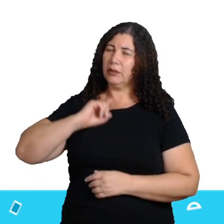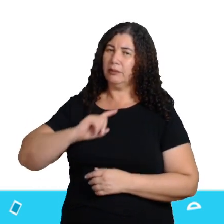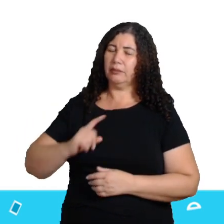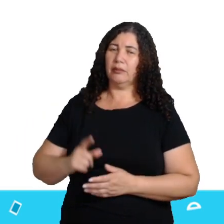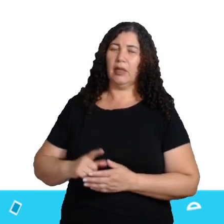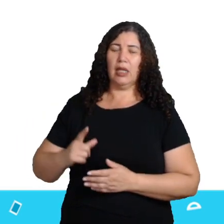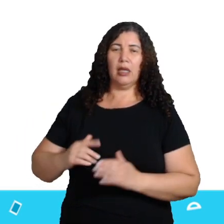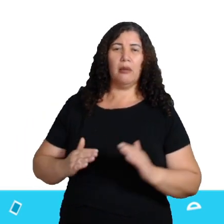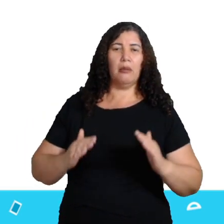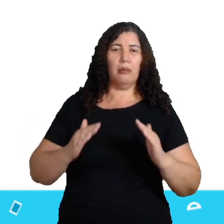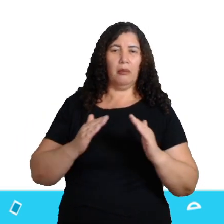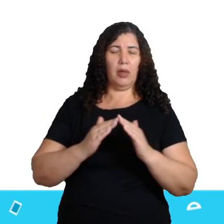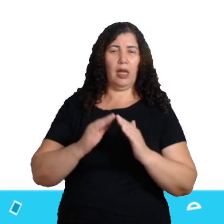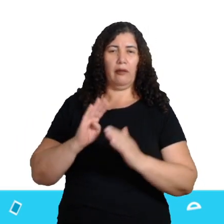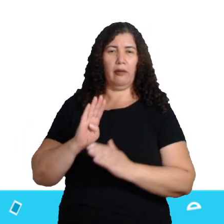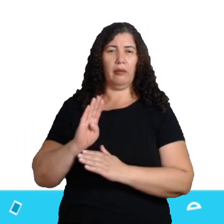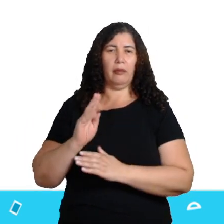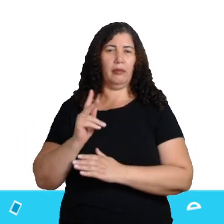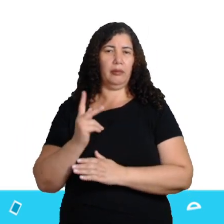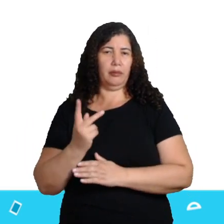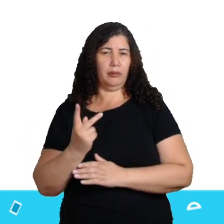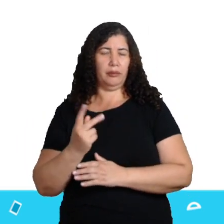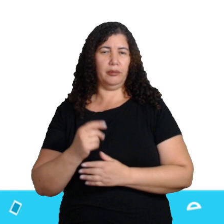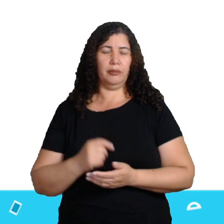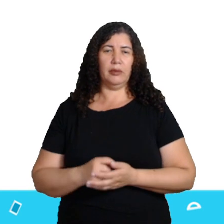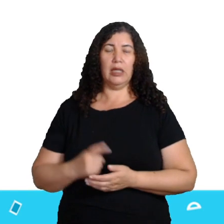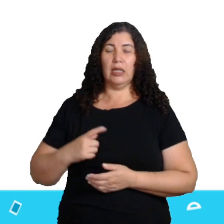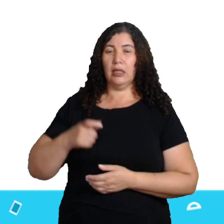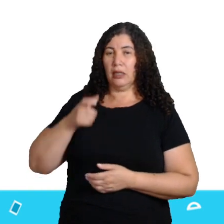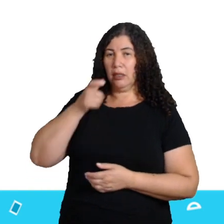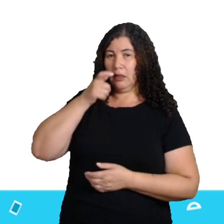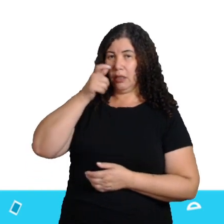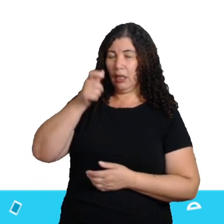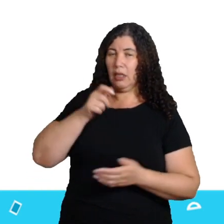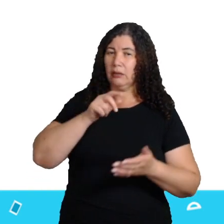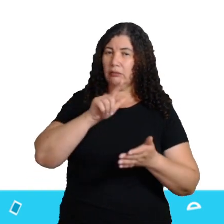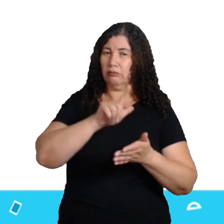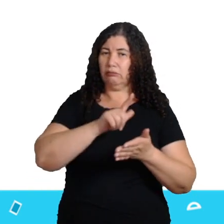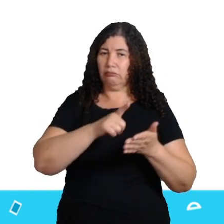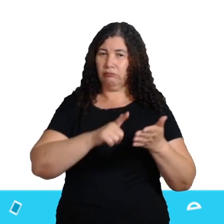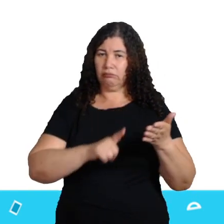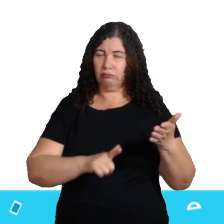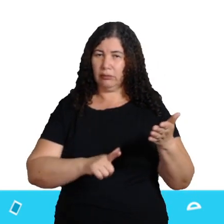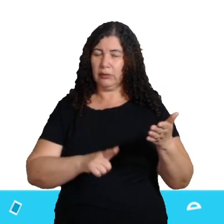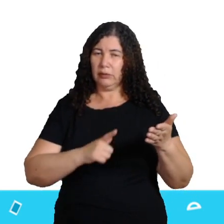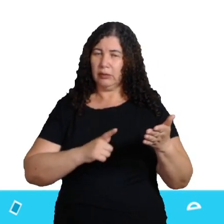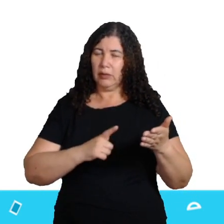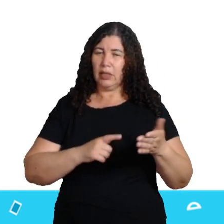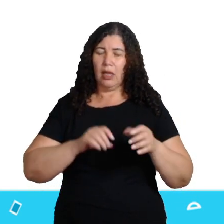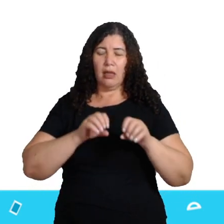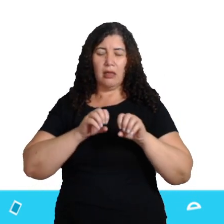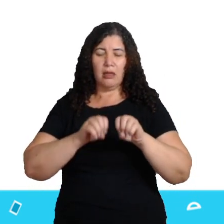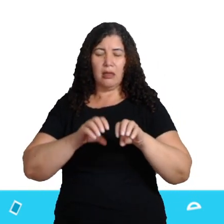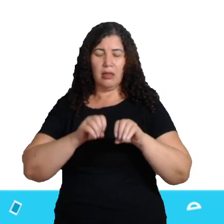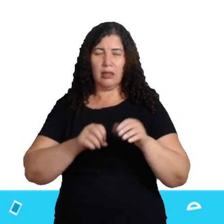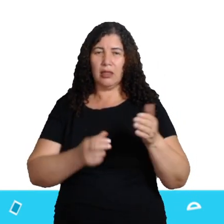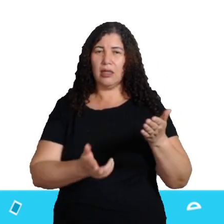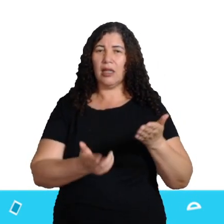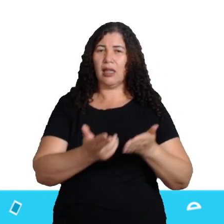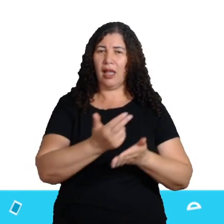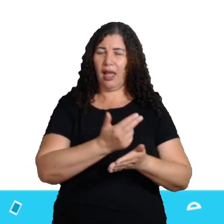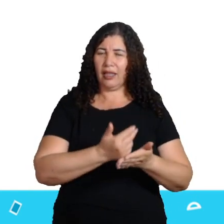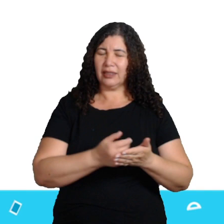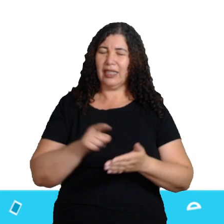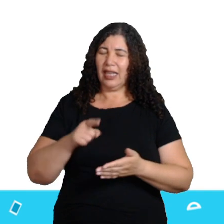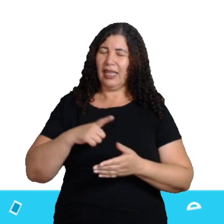em Belo Horizonte e seu interesse pela literatura e pelo ensino de arte o